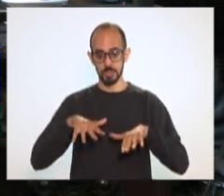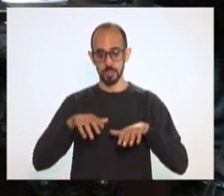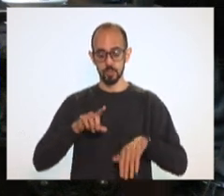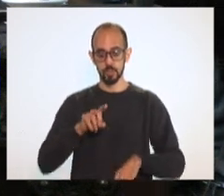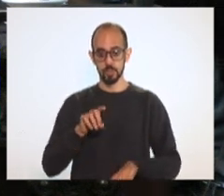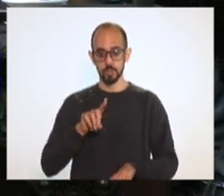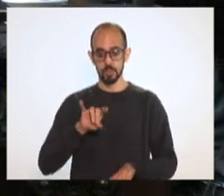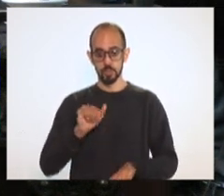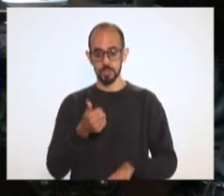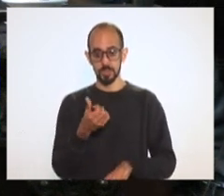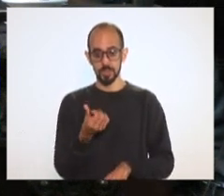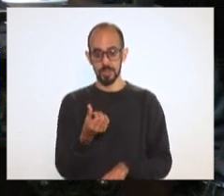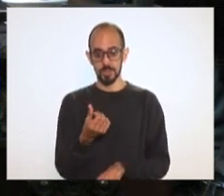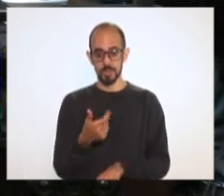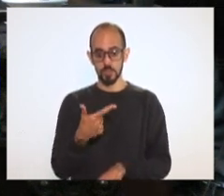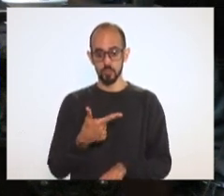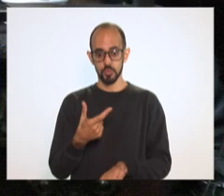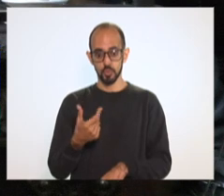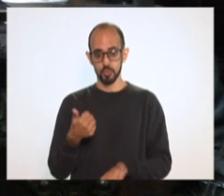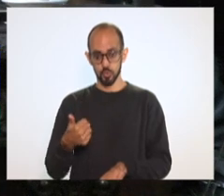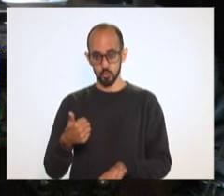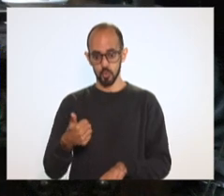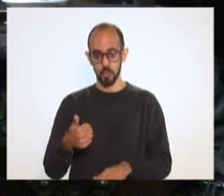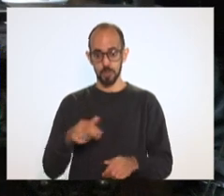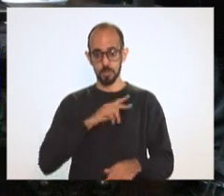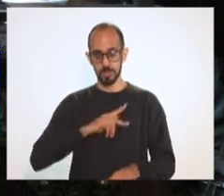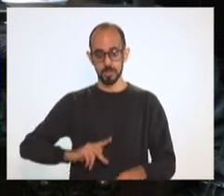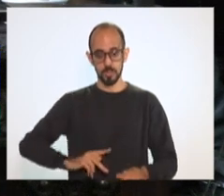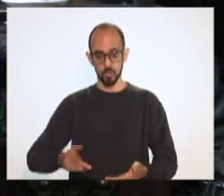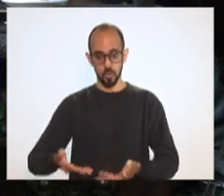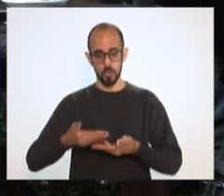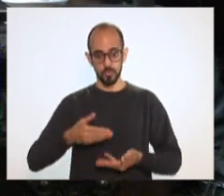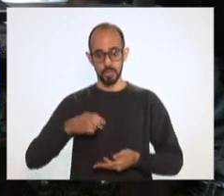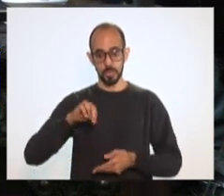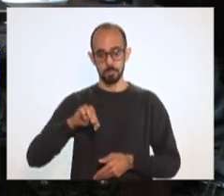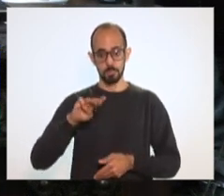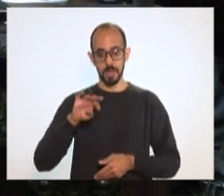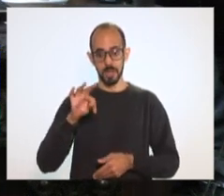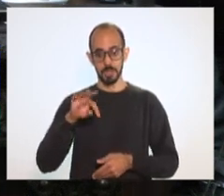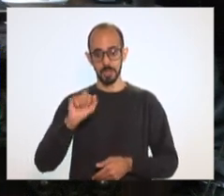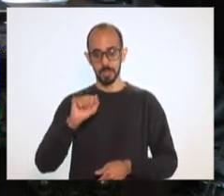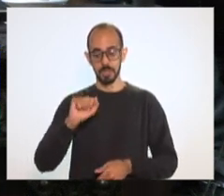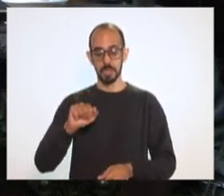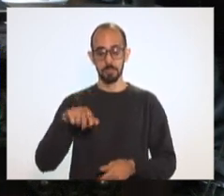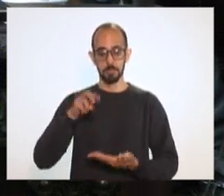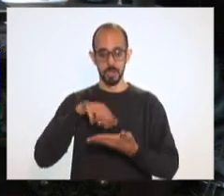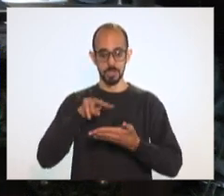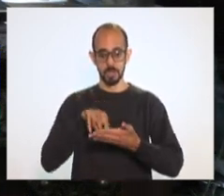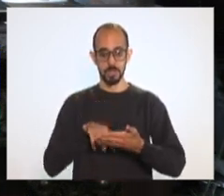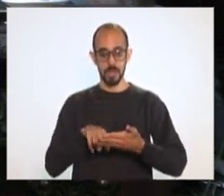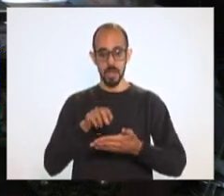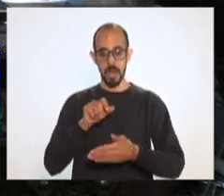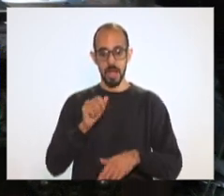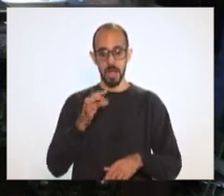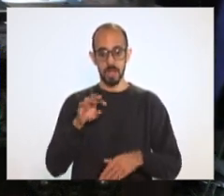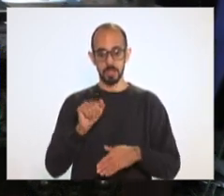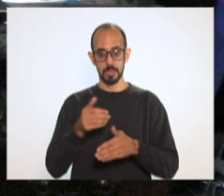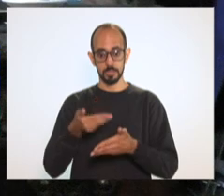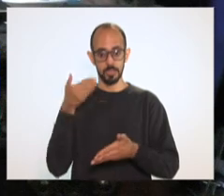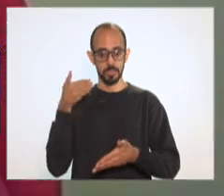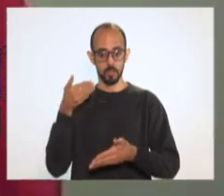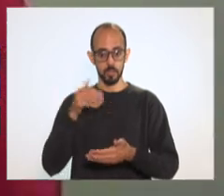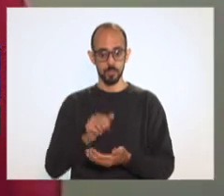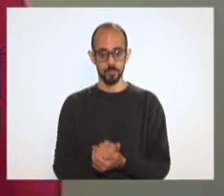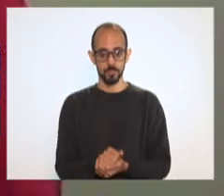16 de março de 21. A presidência convida a deputada Marta Rocha a fazer a leitura da ata da sessão anterior. A